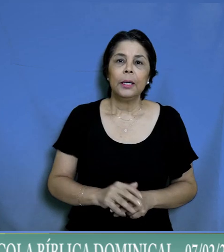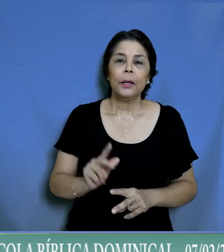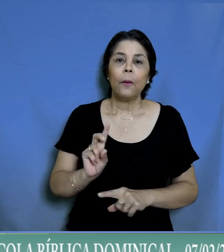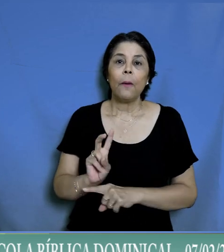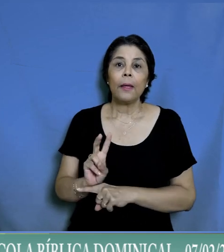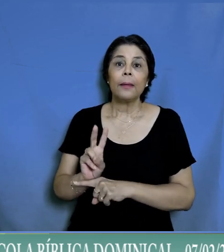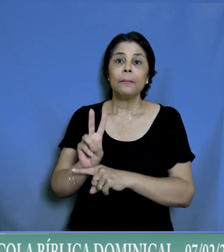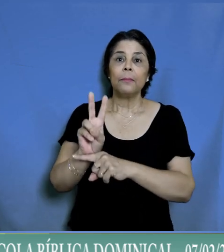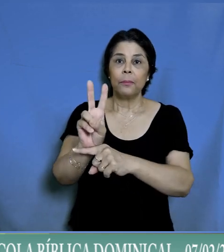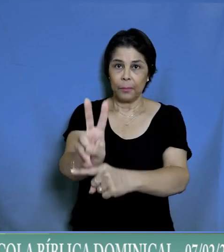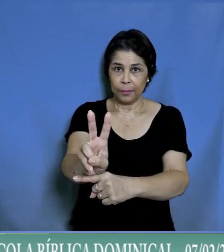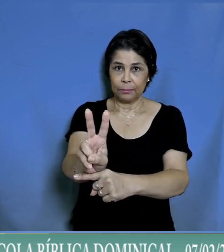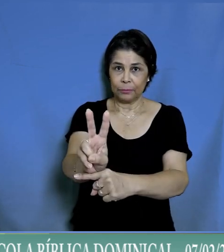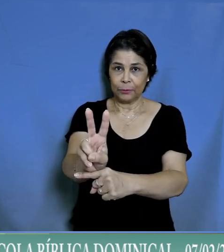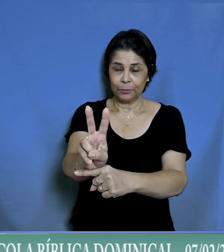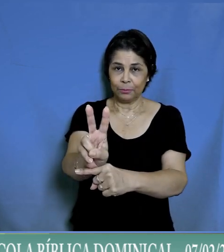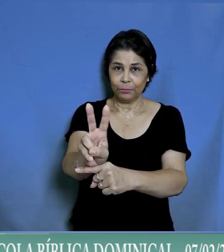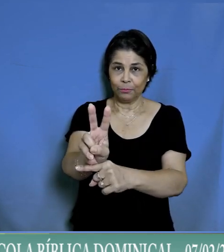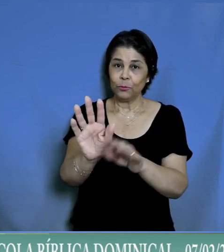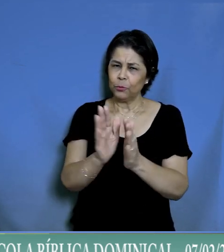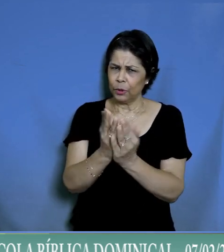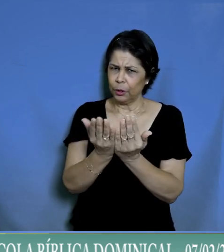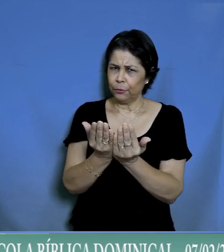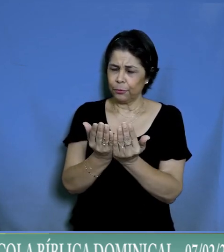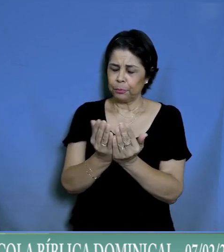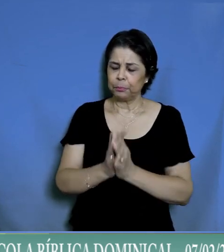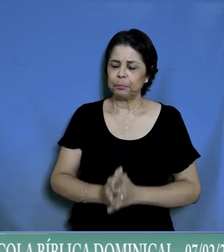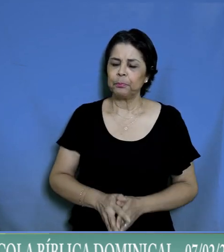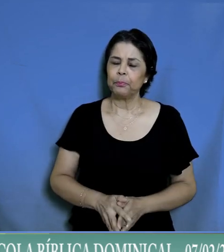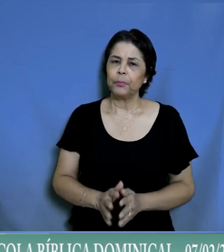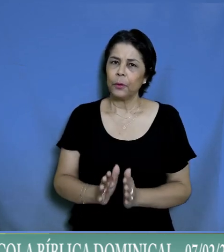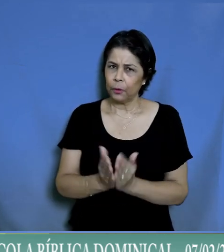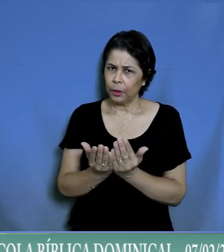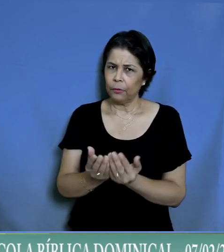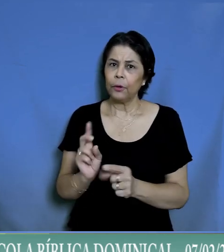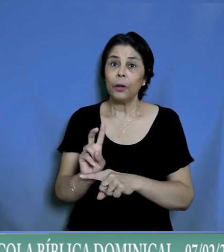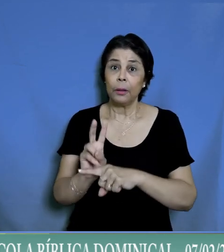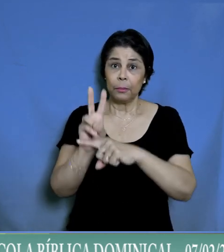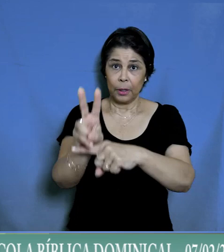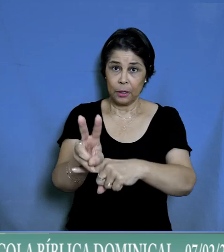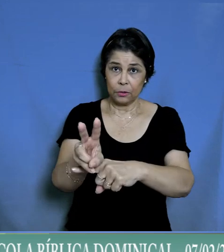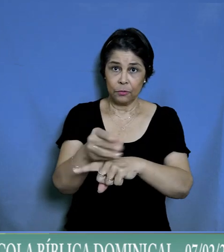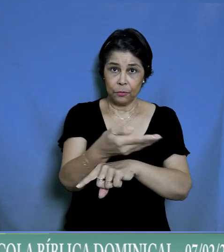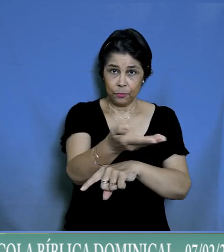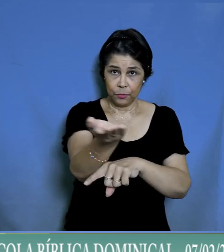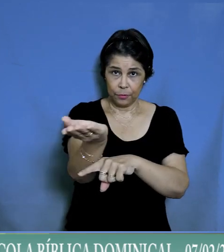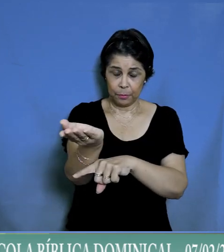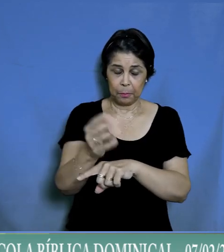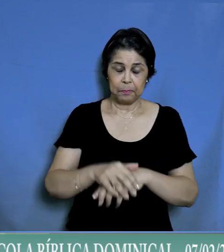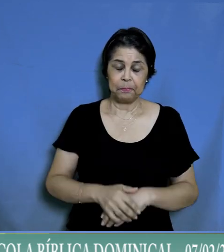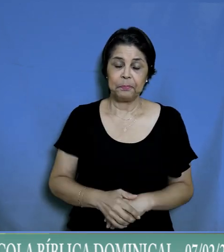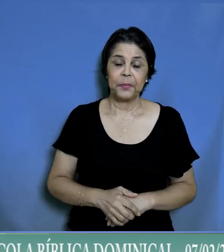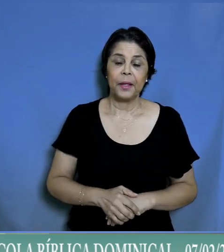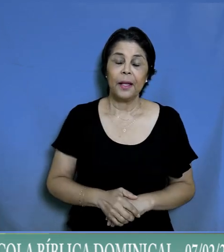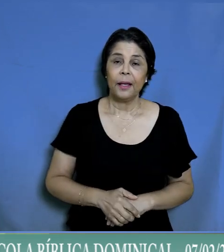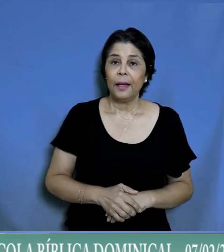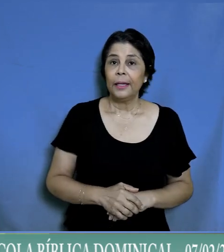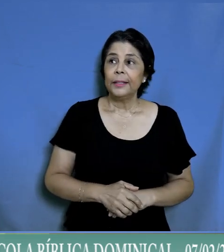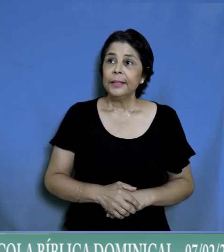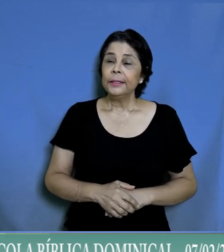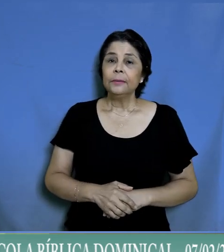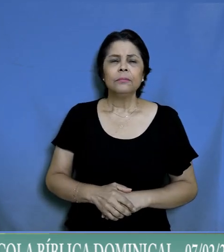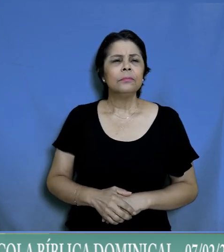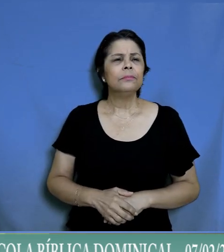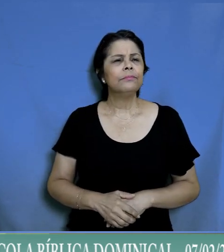esquecendo de se lembrar, não é? Acontece conosco, que Paulo estava dizendo, pelo contrário, a gente não tem mais esses